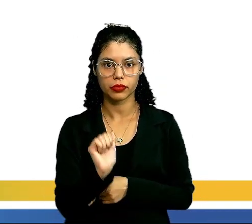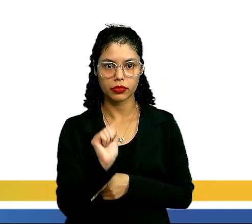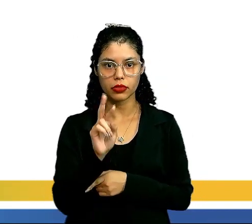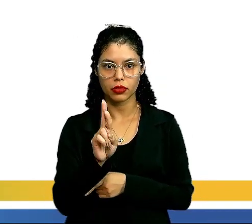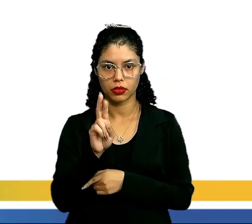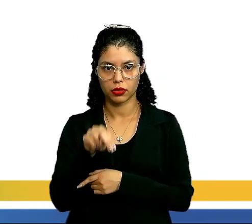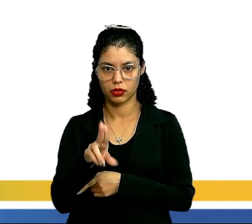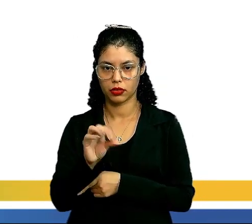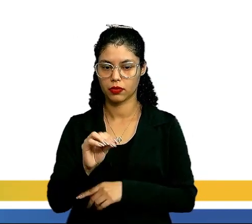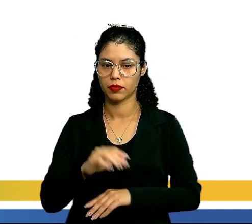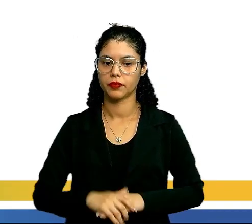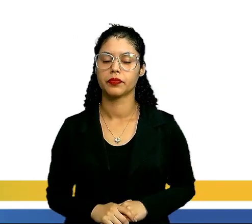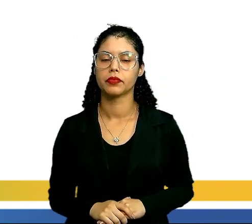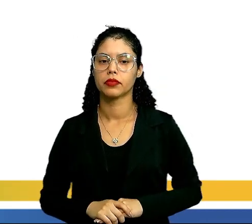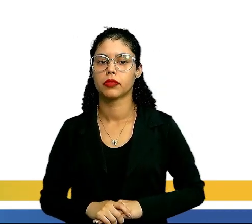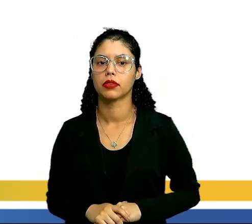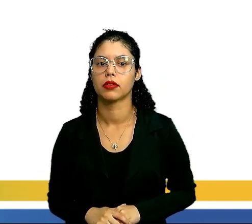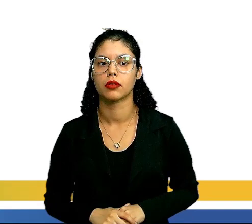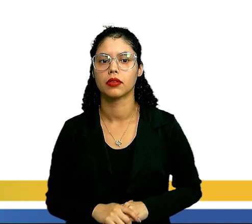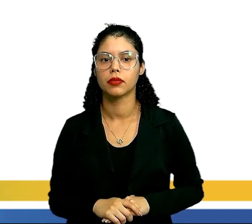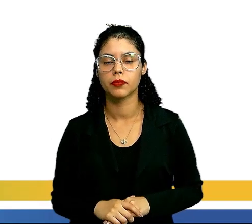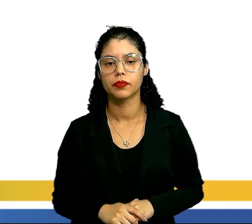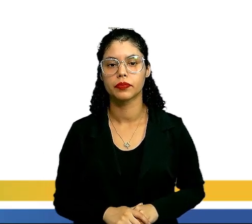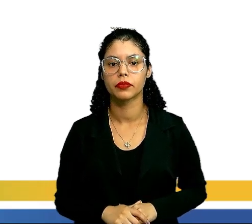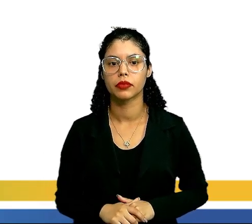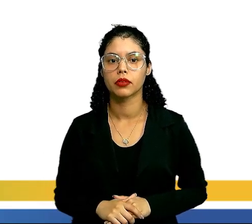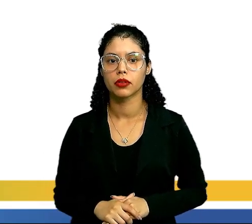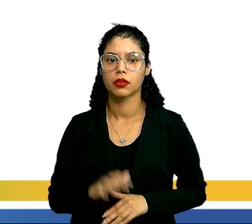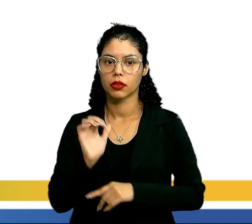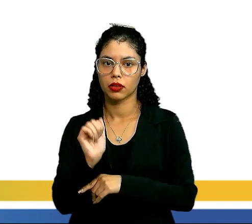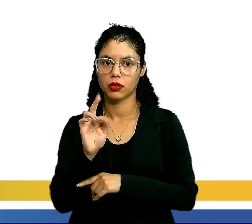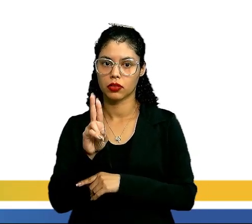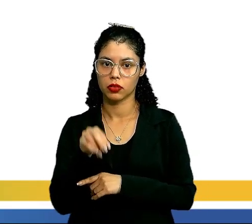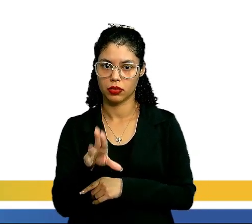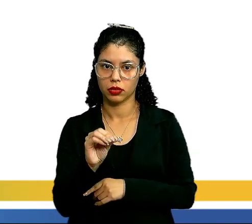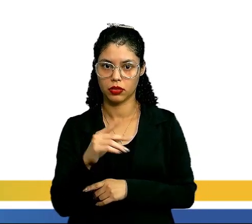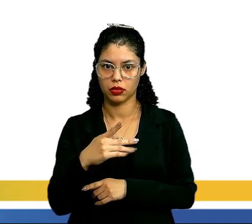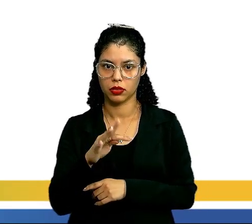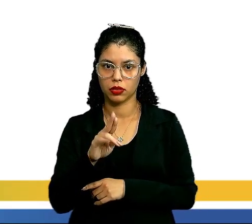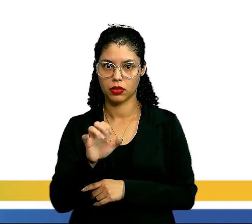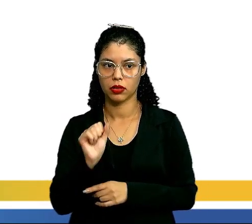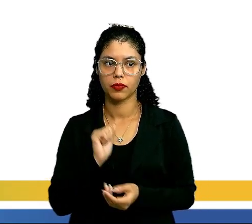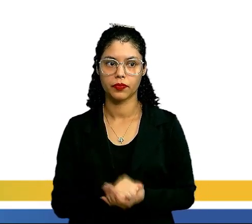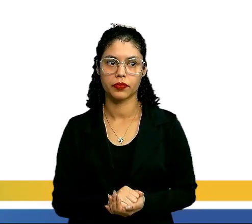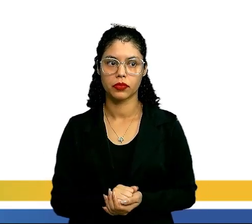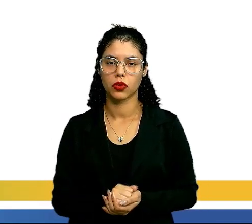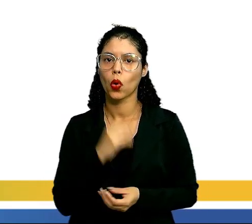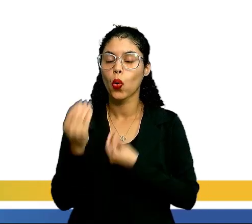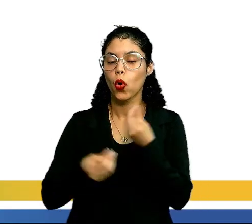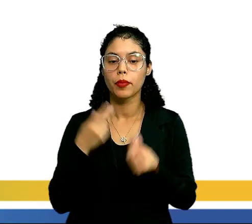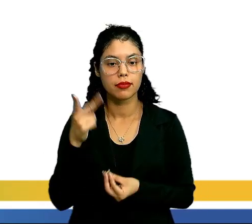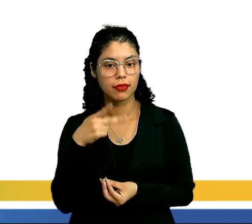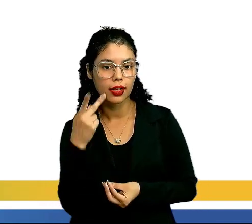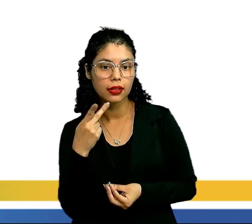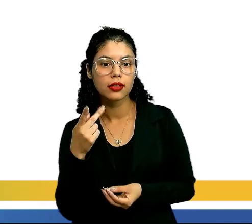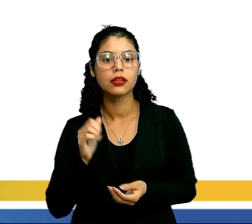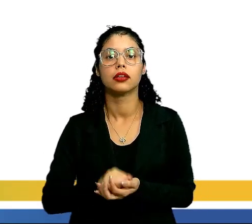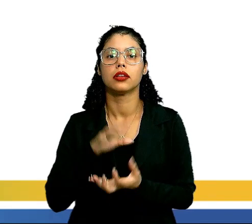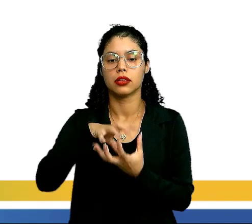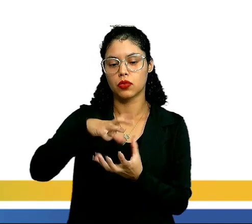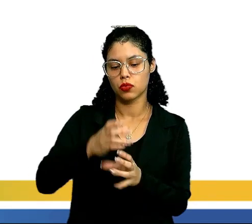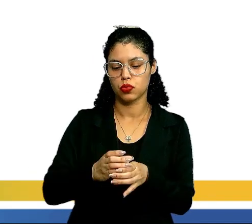entre as duas. Um historiador alemão, Arno Peters, e como eu disse, ela é do